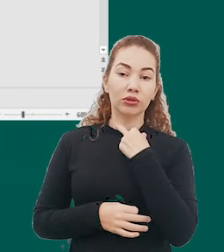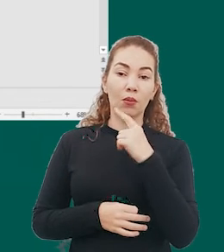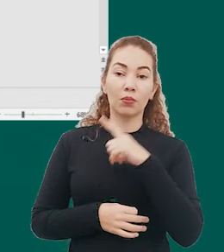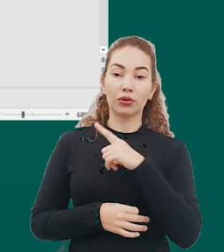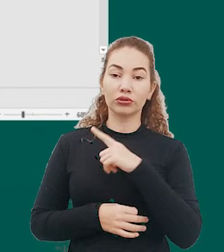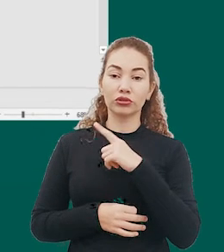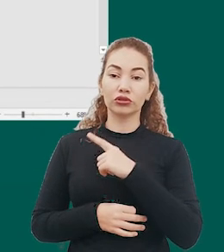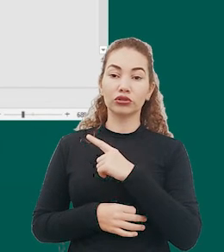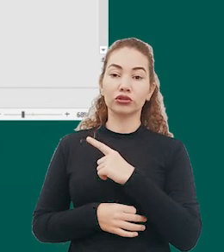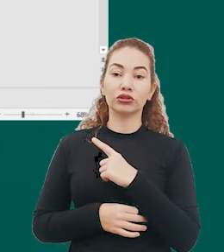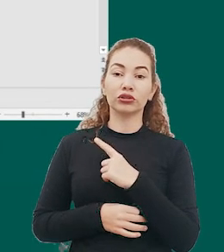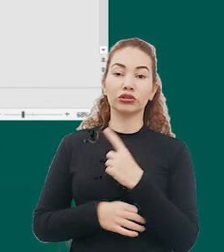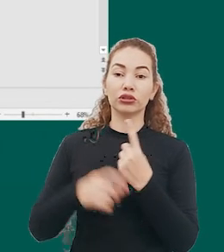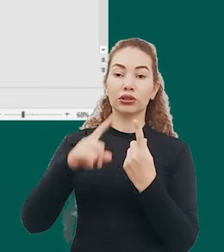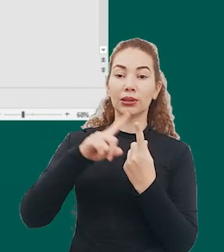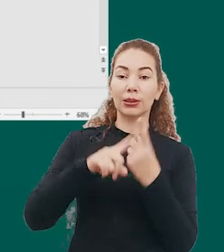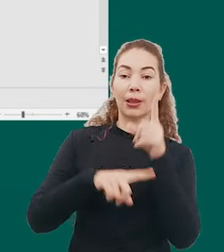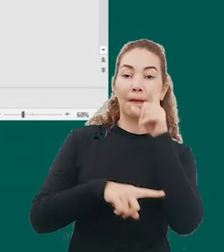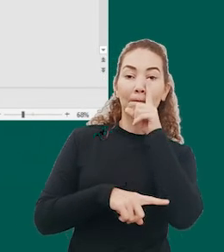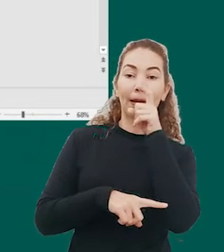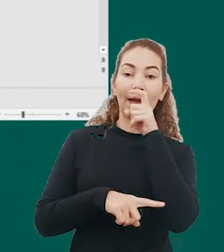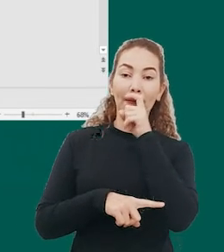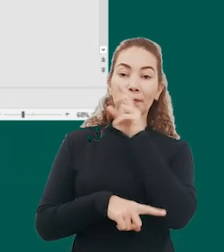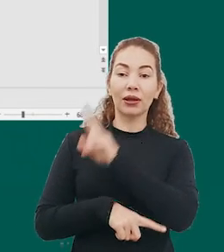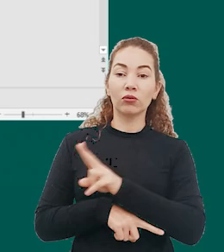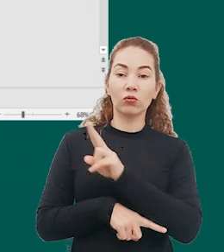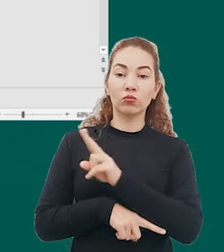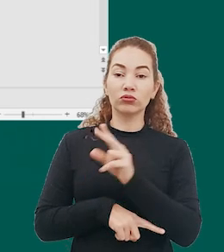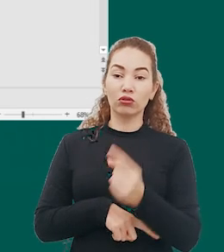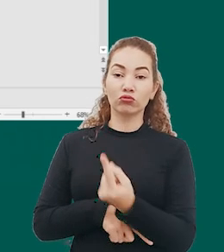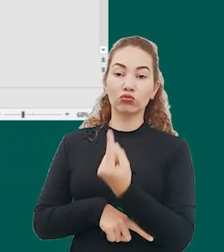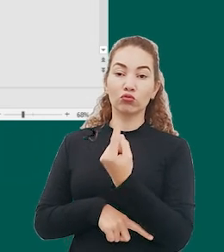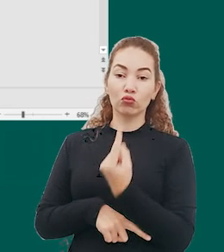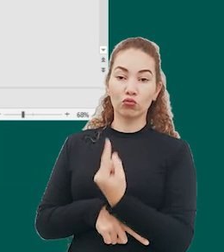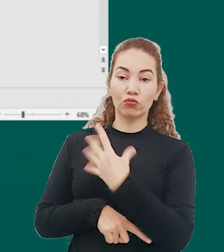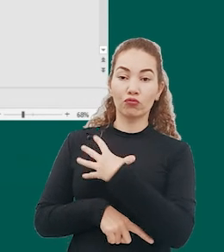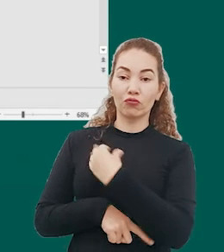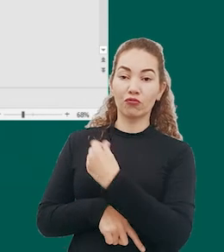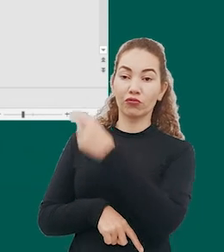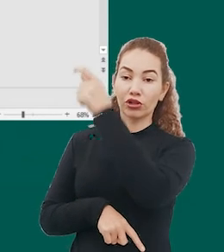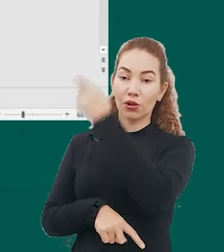dois fazendo a dedução do mesmo dependente, certo?